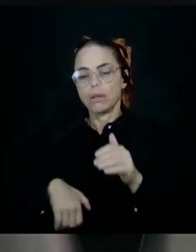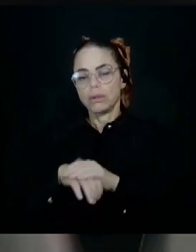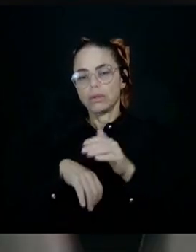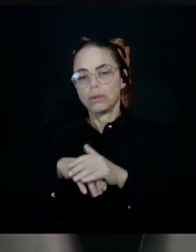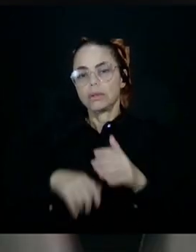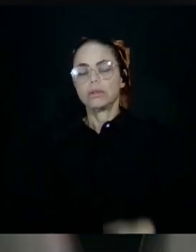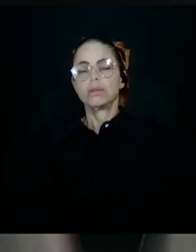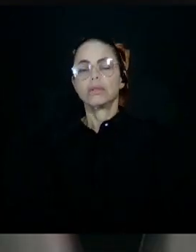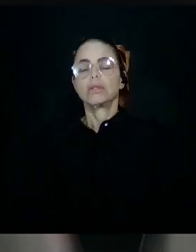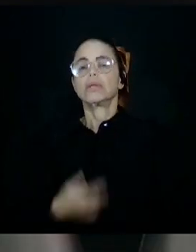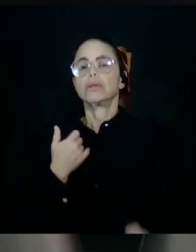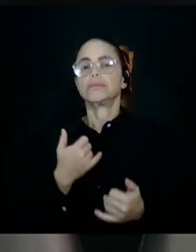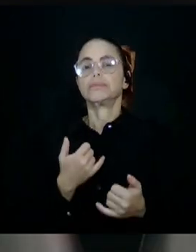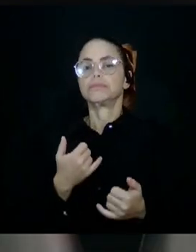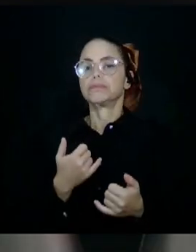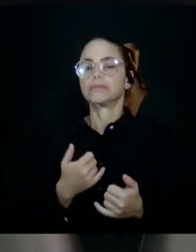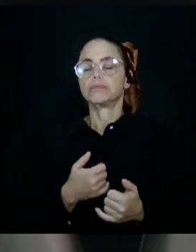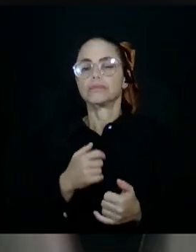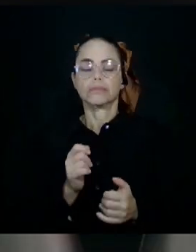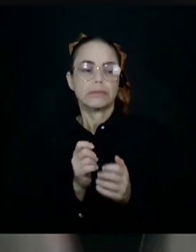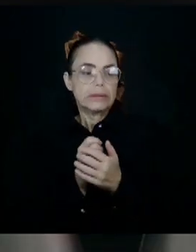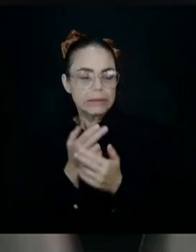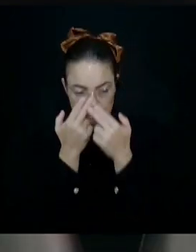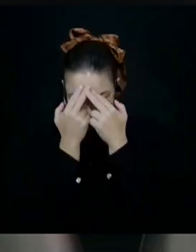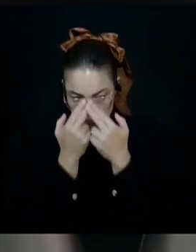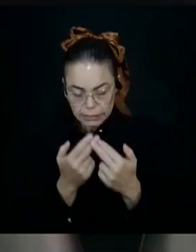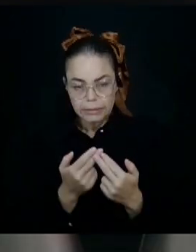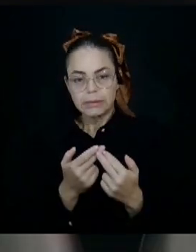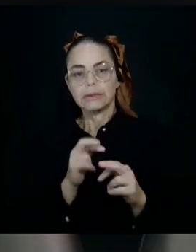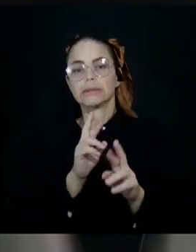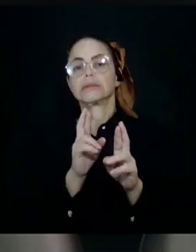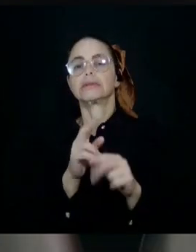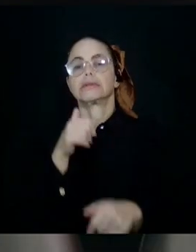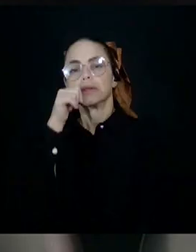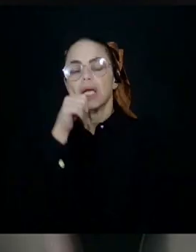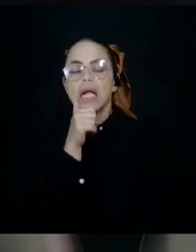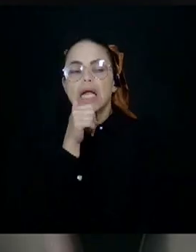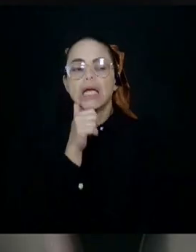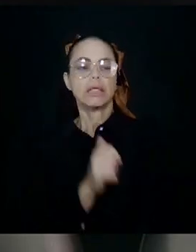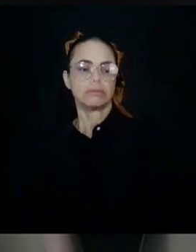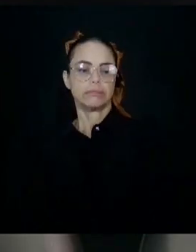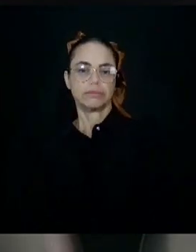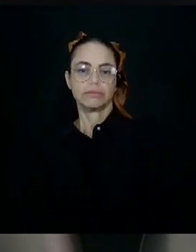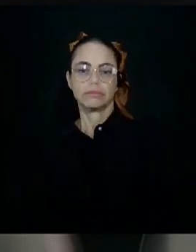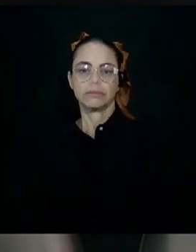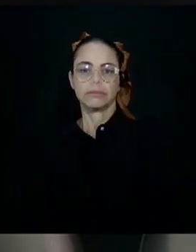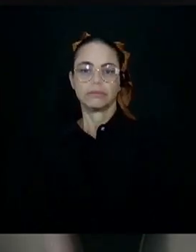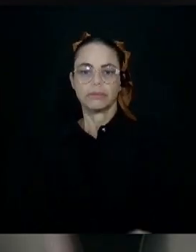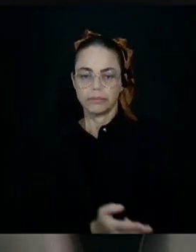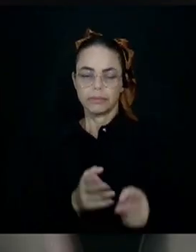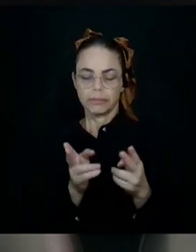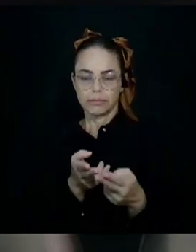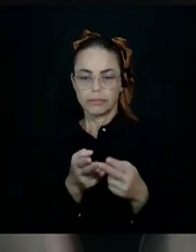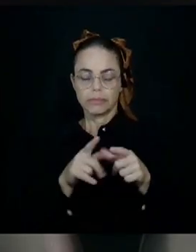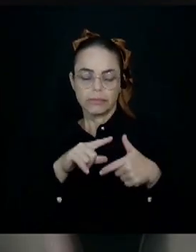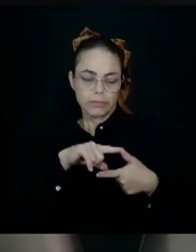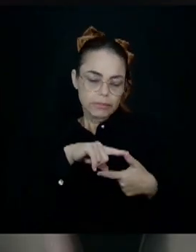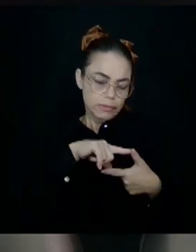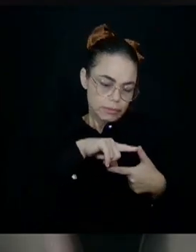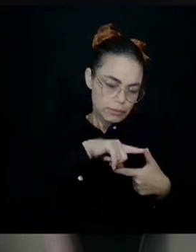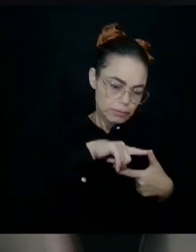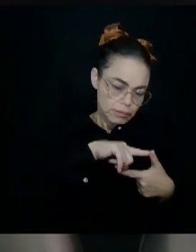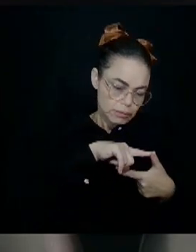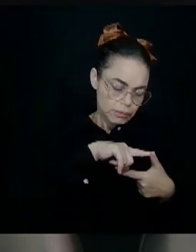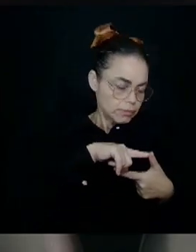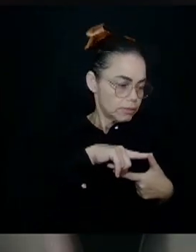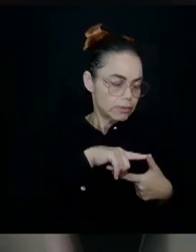que os outros esperam que essa mulher seja. E isso aprisiona, né? Chega um momento que você já